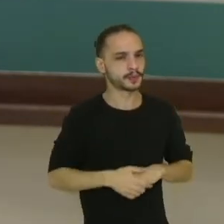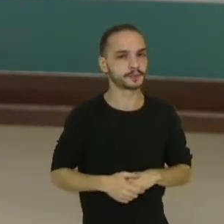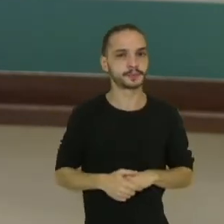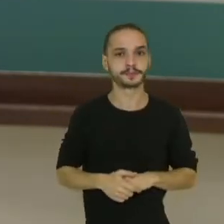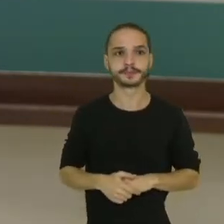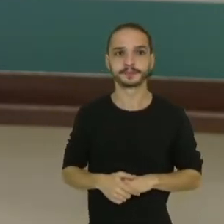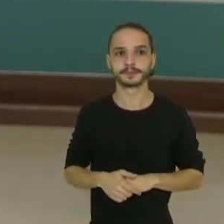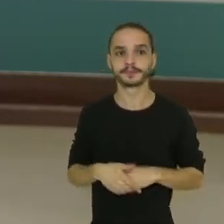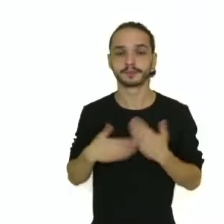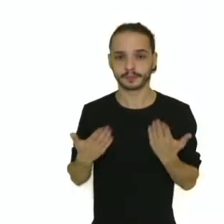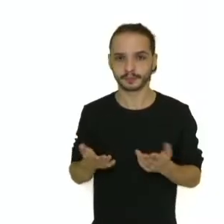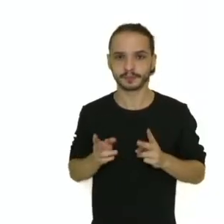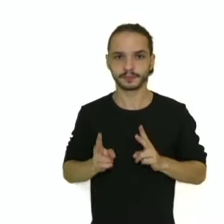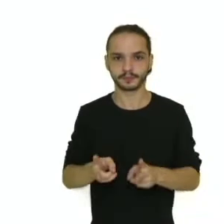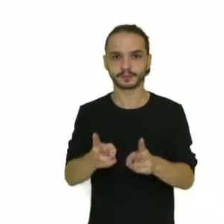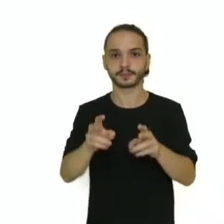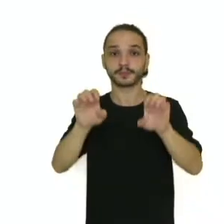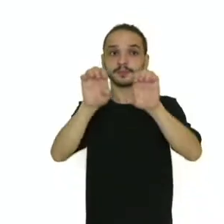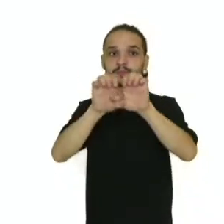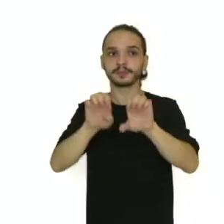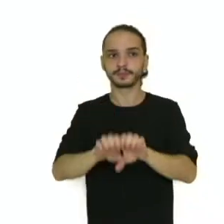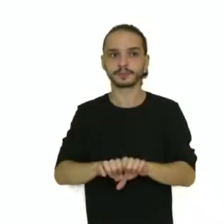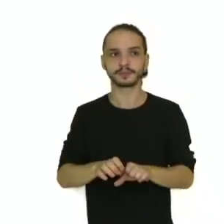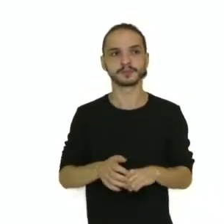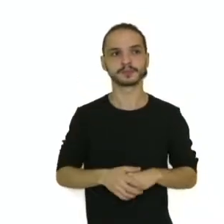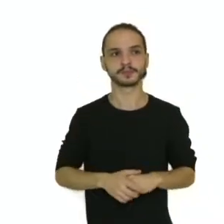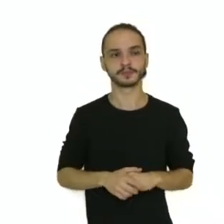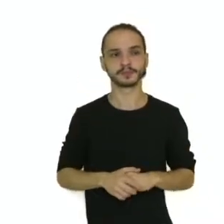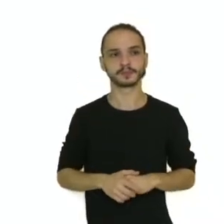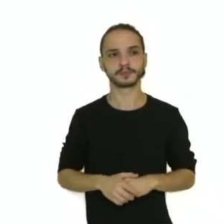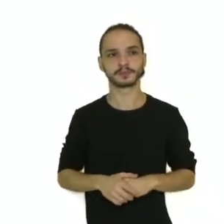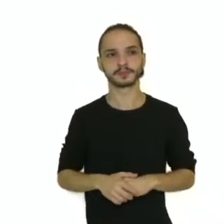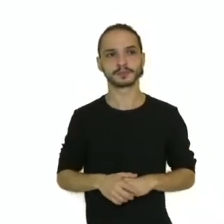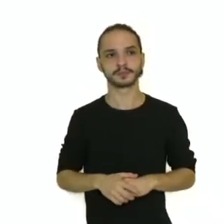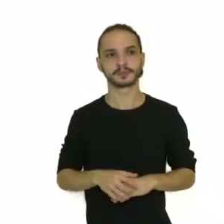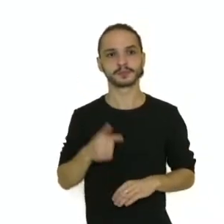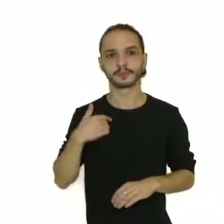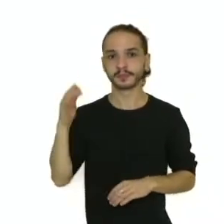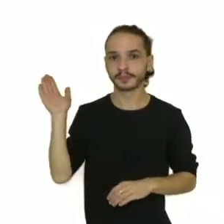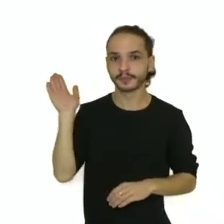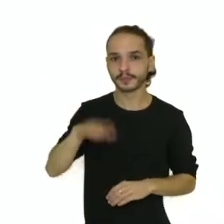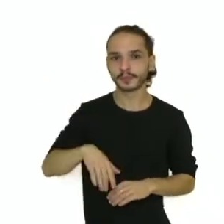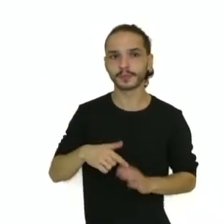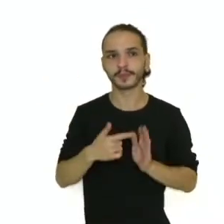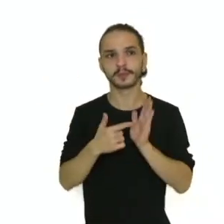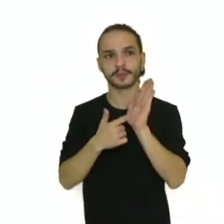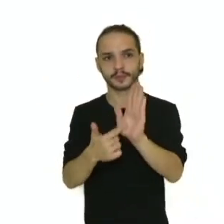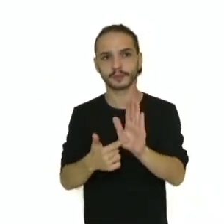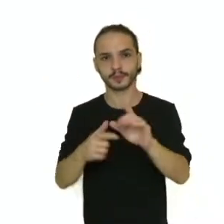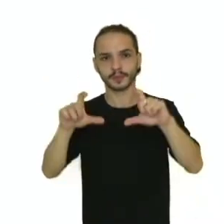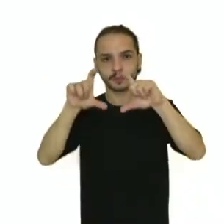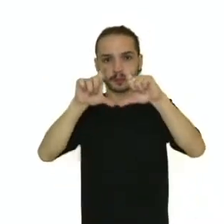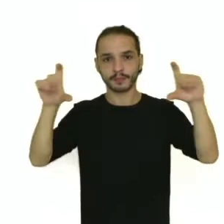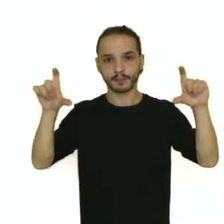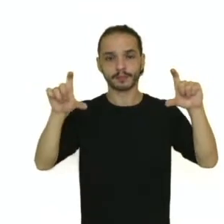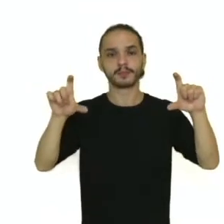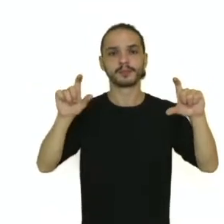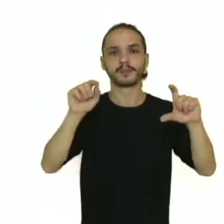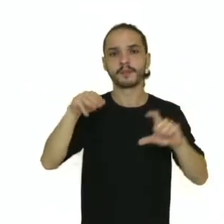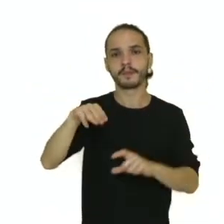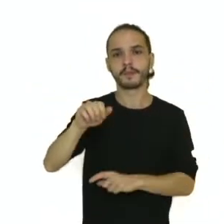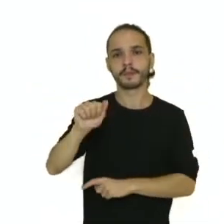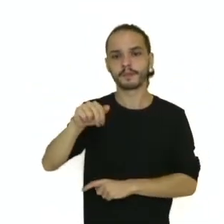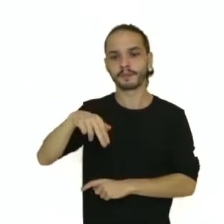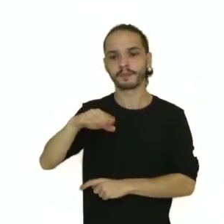então, vamos ver aqui a estrutura da reportagem. Então, a gente trouxe aqui uma manchete como exemplo, né? A manchete é